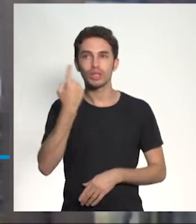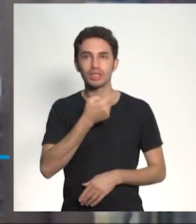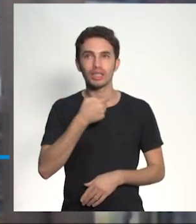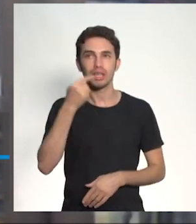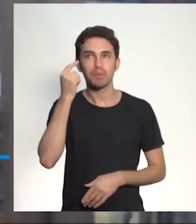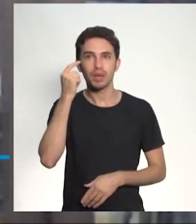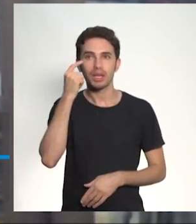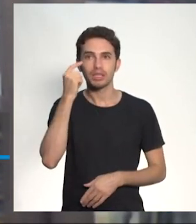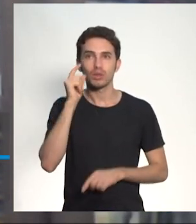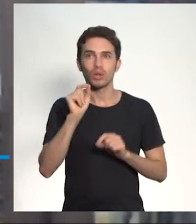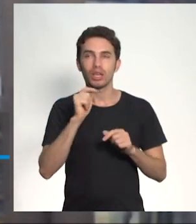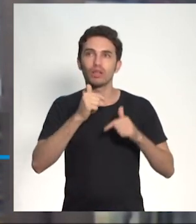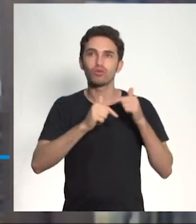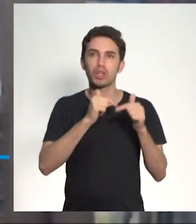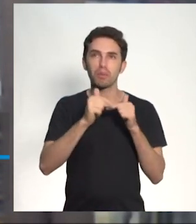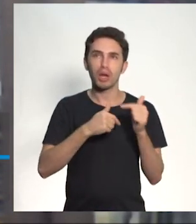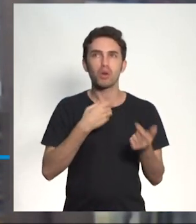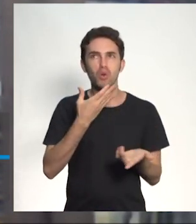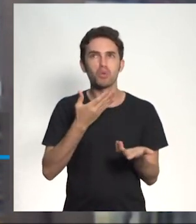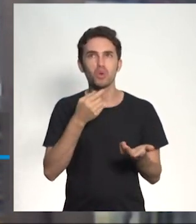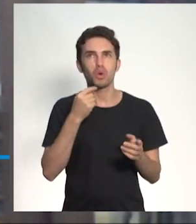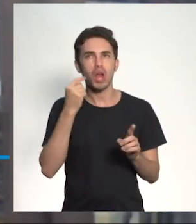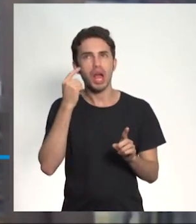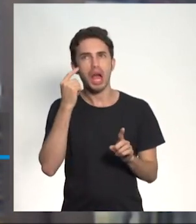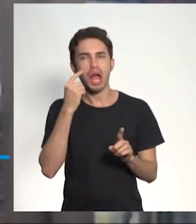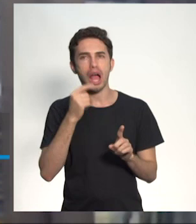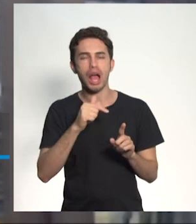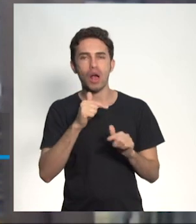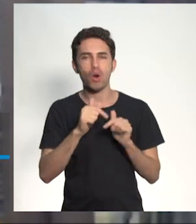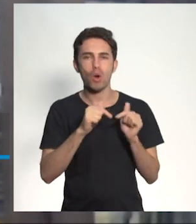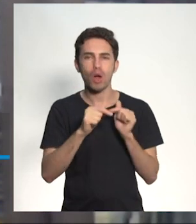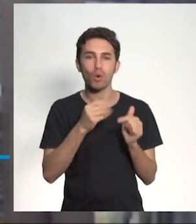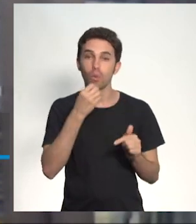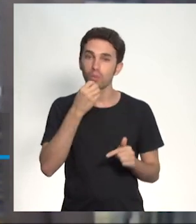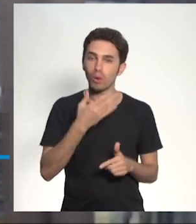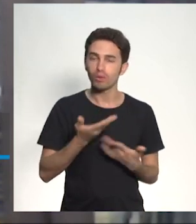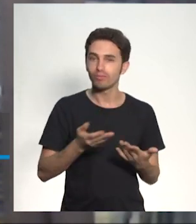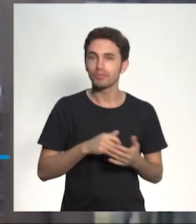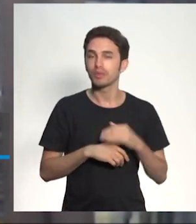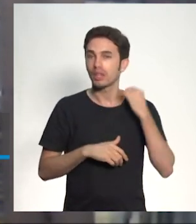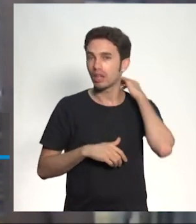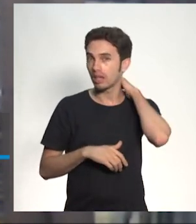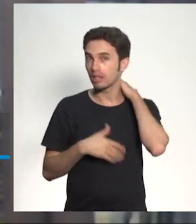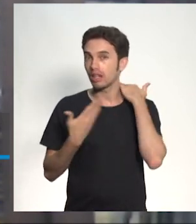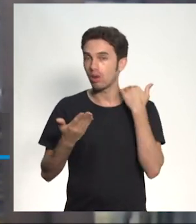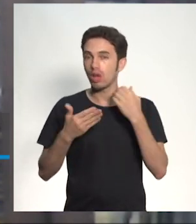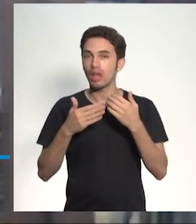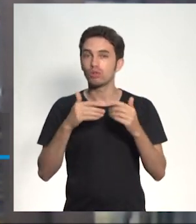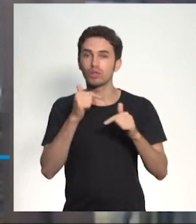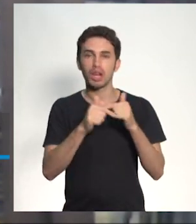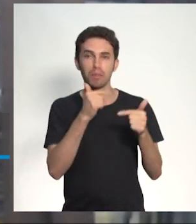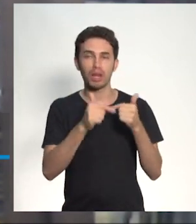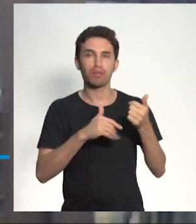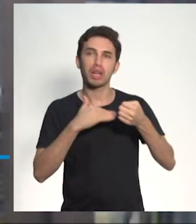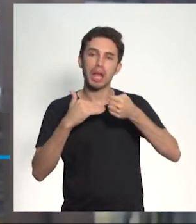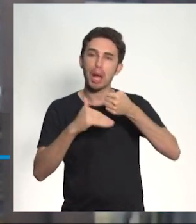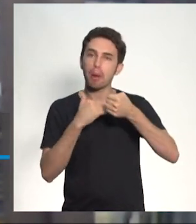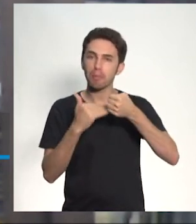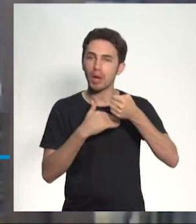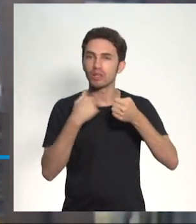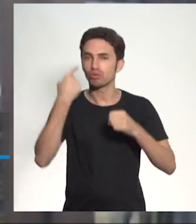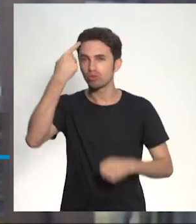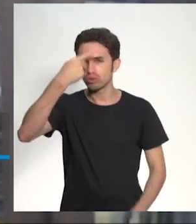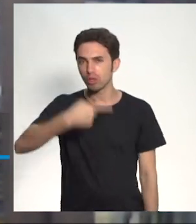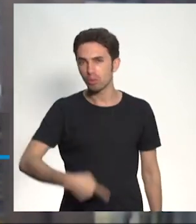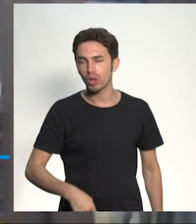nos referindo ao trabalho como algo também, tanto que é algo fundamental, é a base do ser humano, porque todo ser humano tem